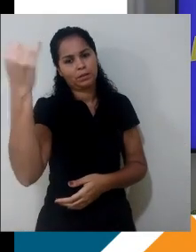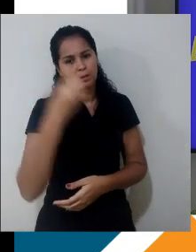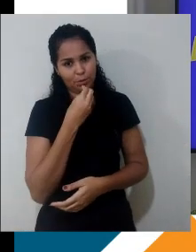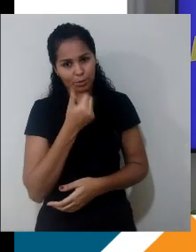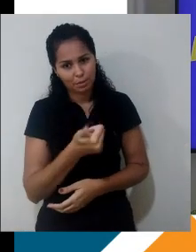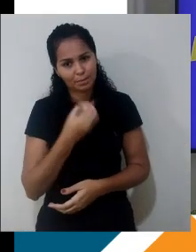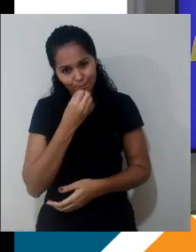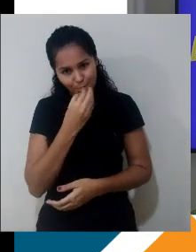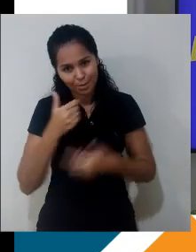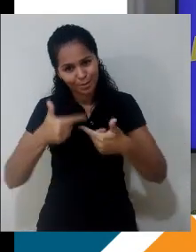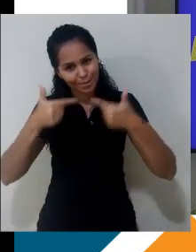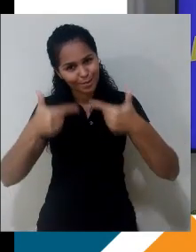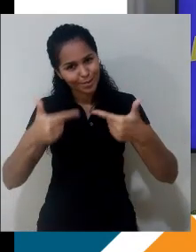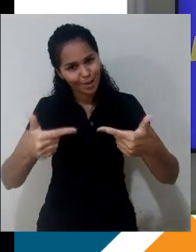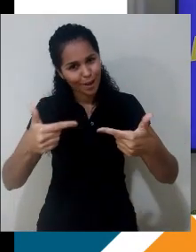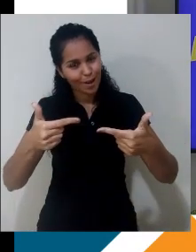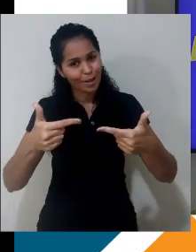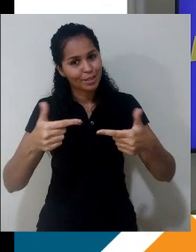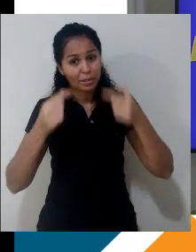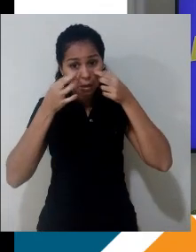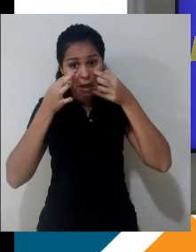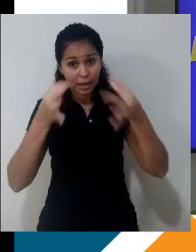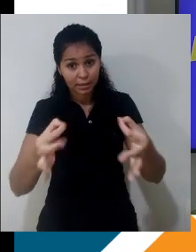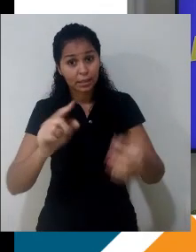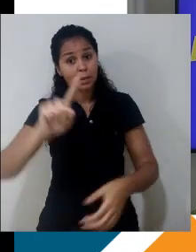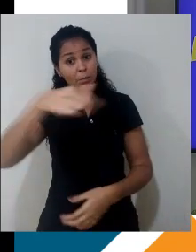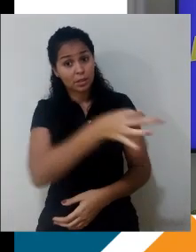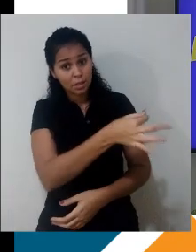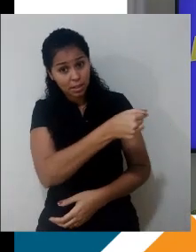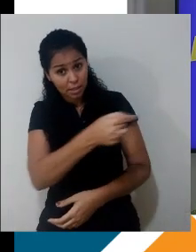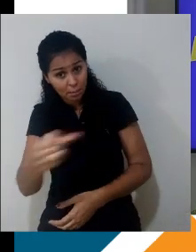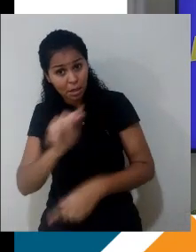Boa sorte para vocês e fiquem ligados nas próximas semanas com